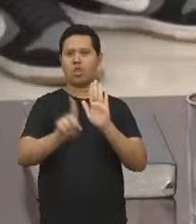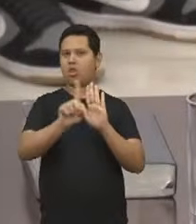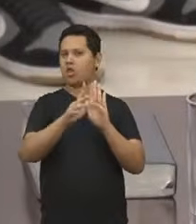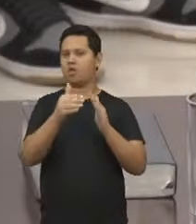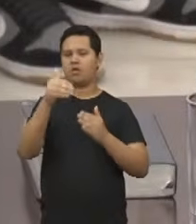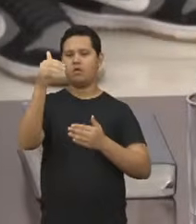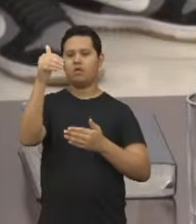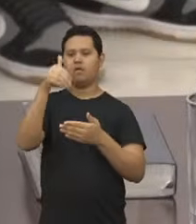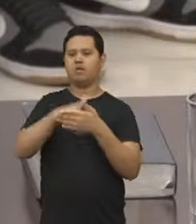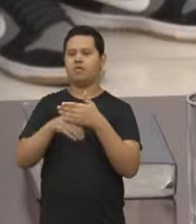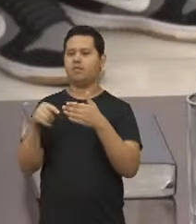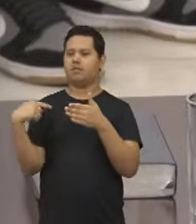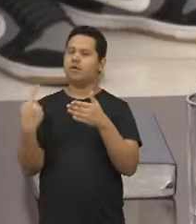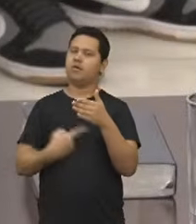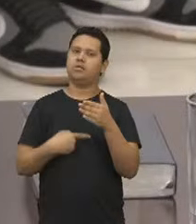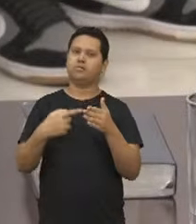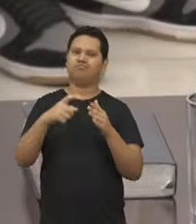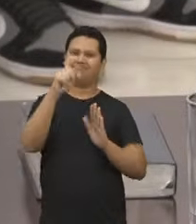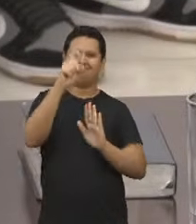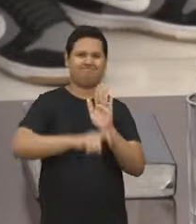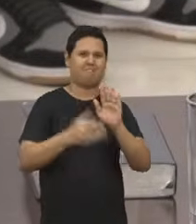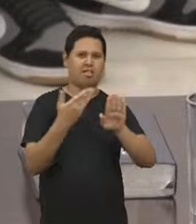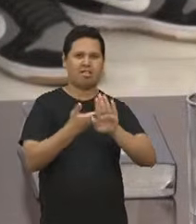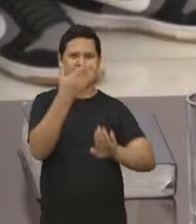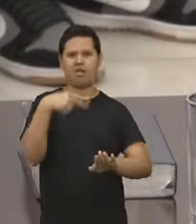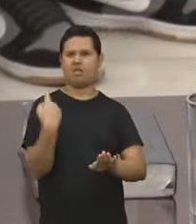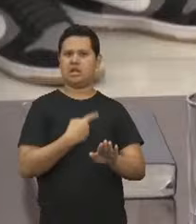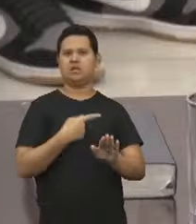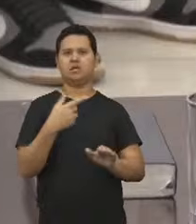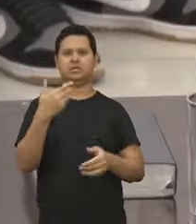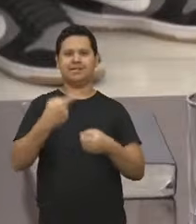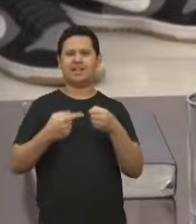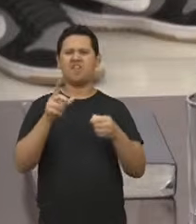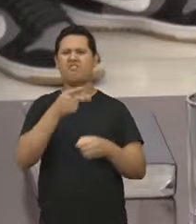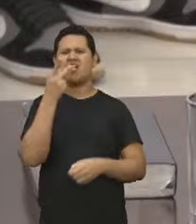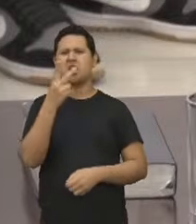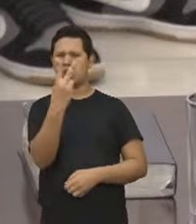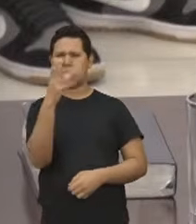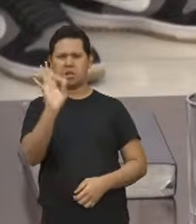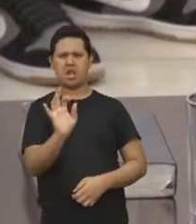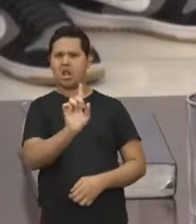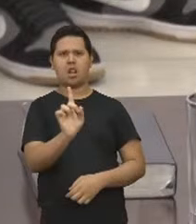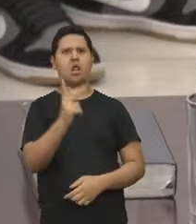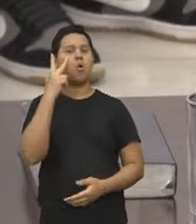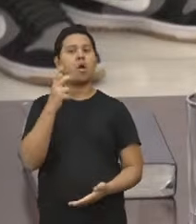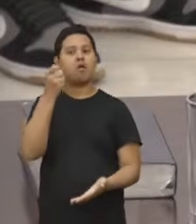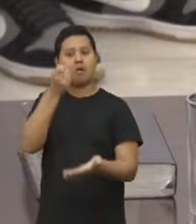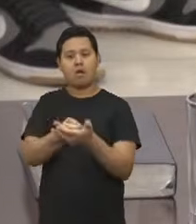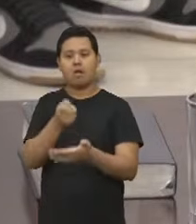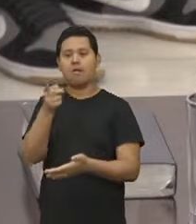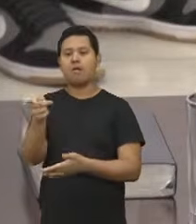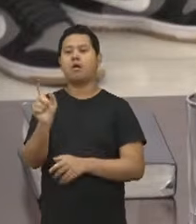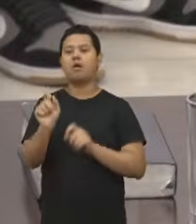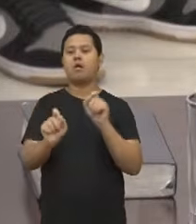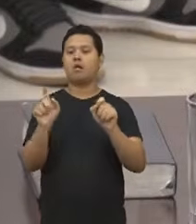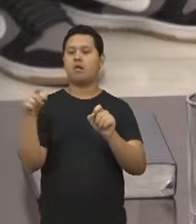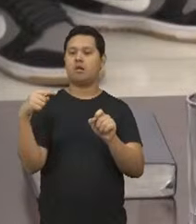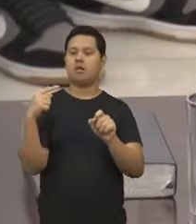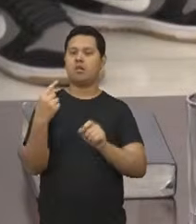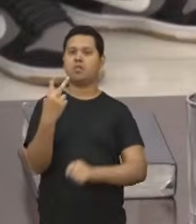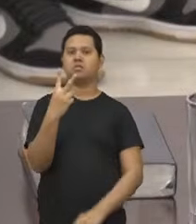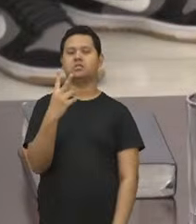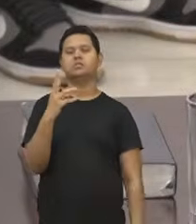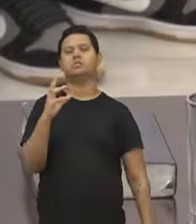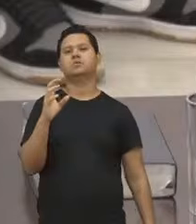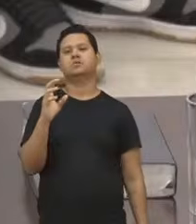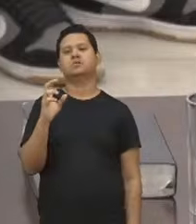aumentar tributos na nossa cidade. Está se dizendo aqui que 2% vão ser... Não, quem vai pagar a conta são os